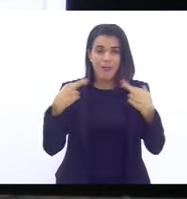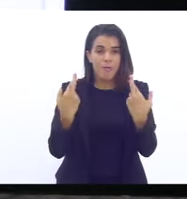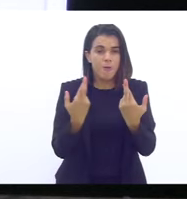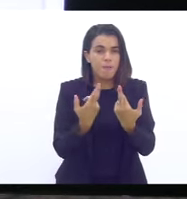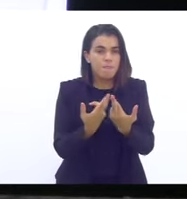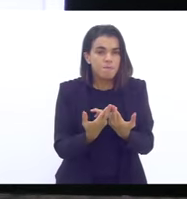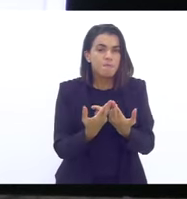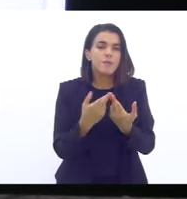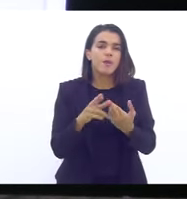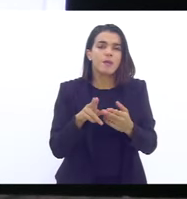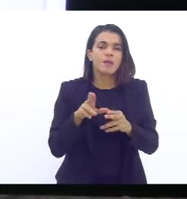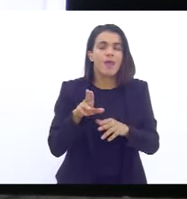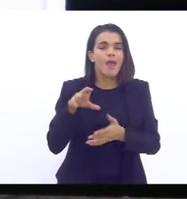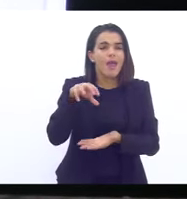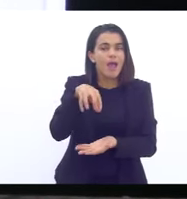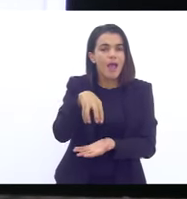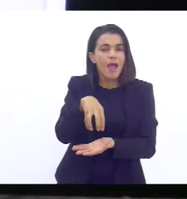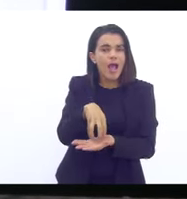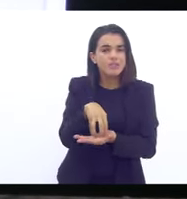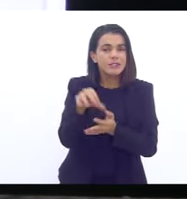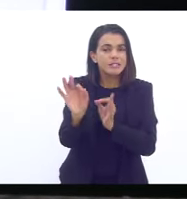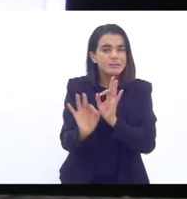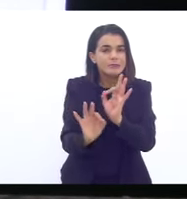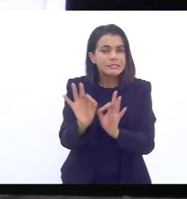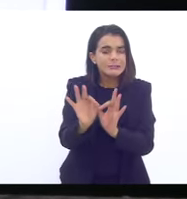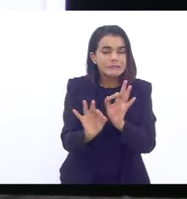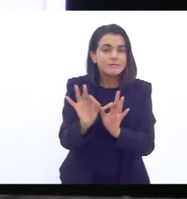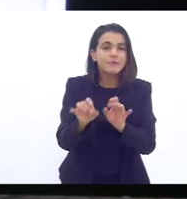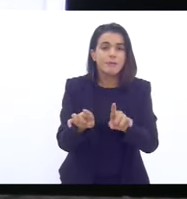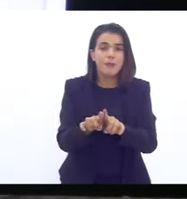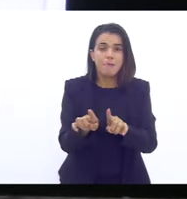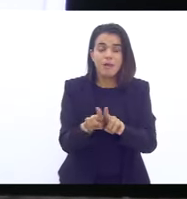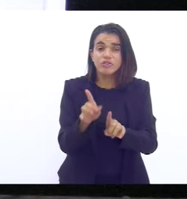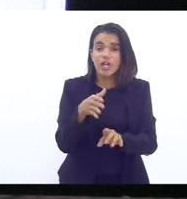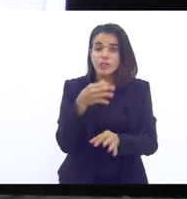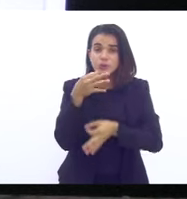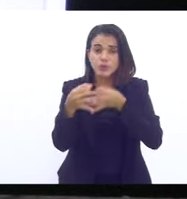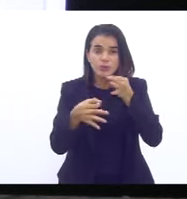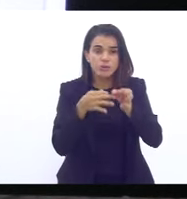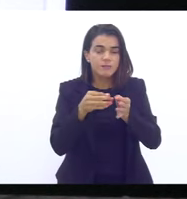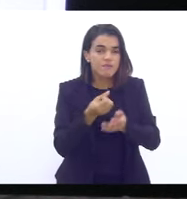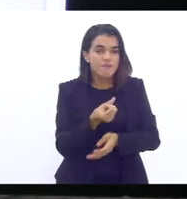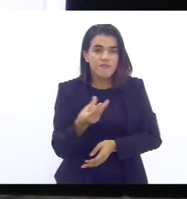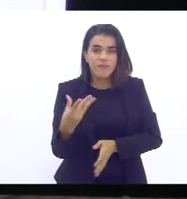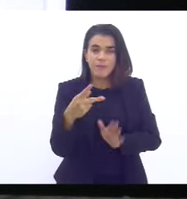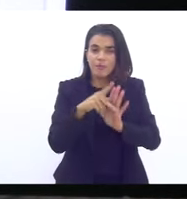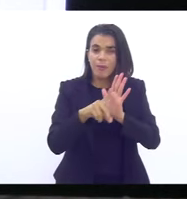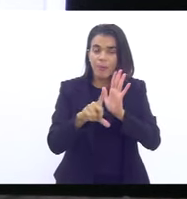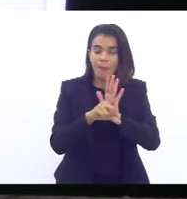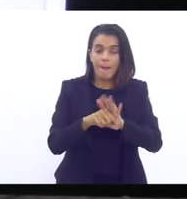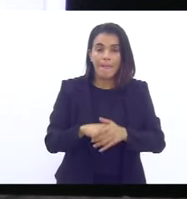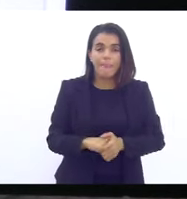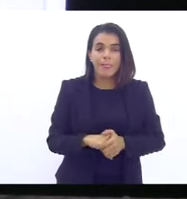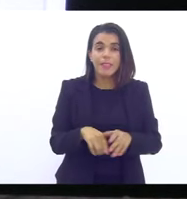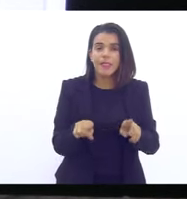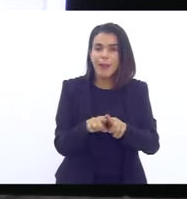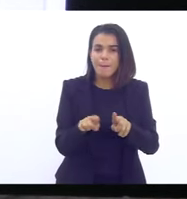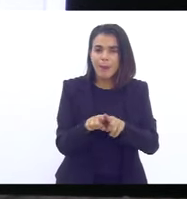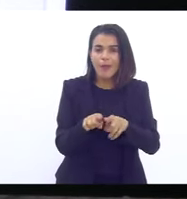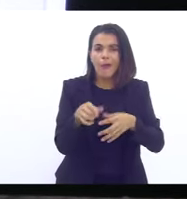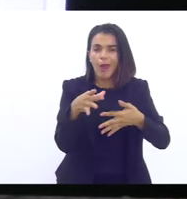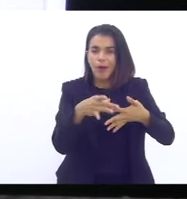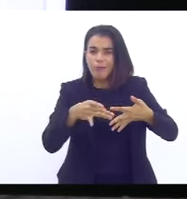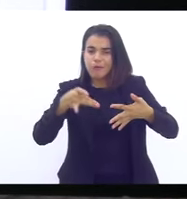e Energia, na agência reguladora, e está propondo uma série de PLs, como ele já abordou aqui o assunto. E eu queria destacar